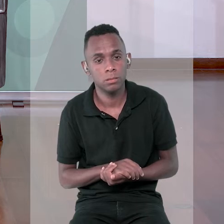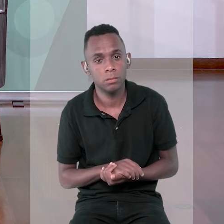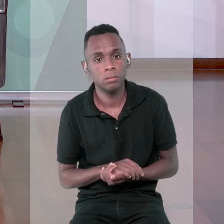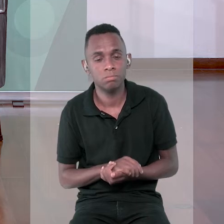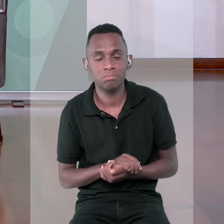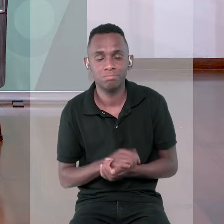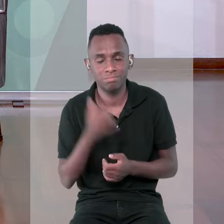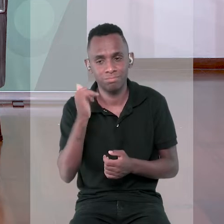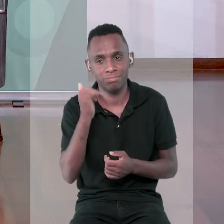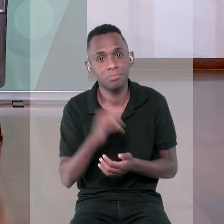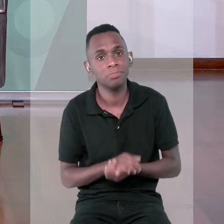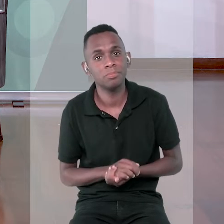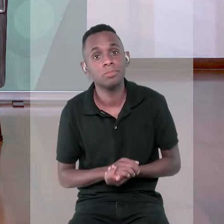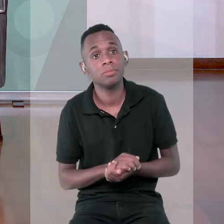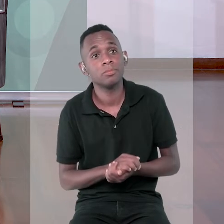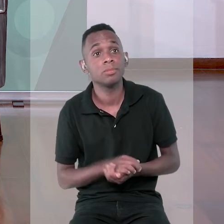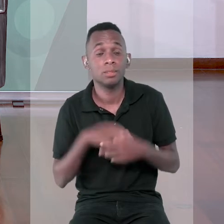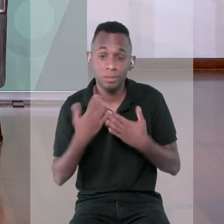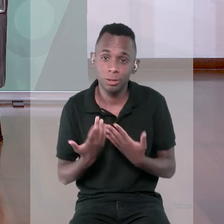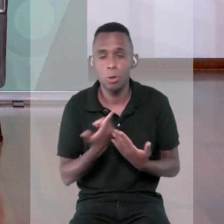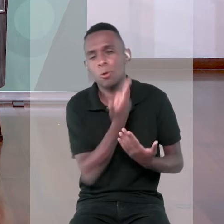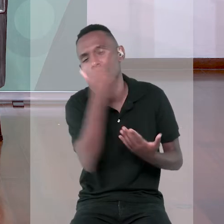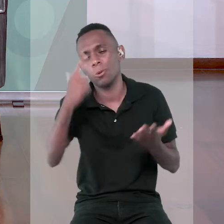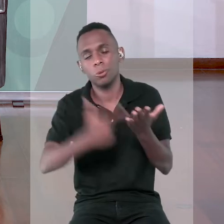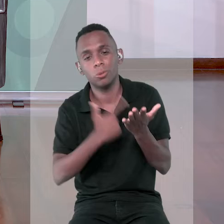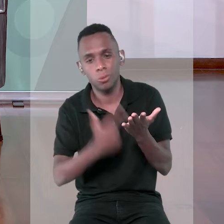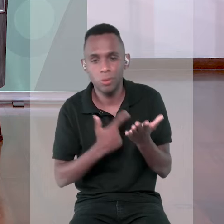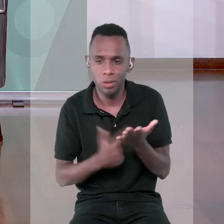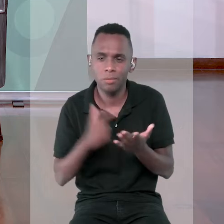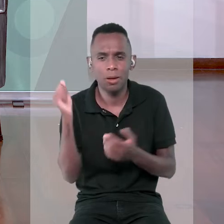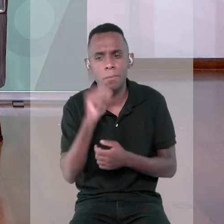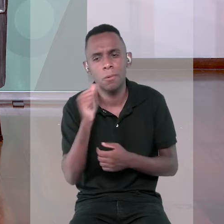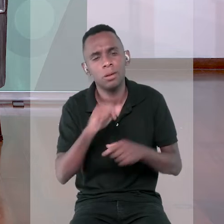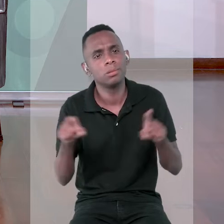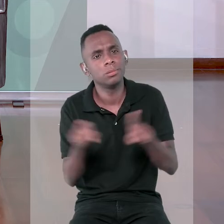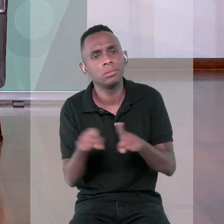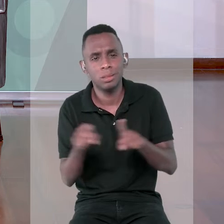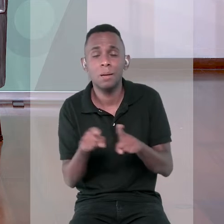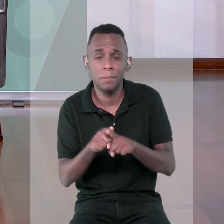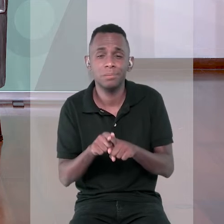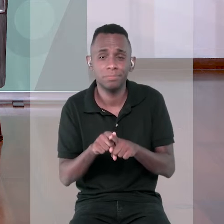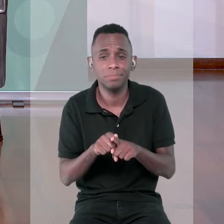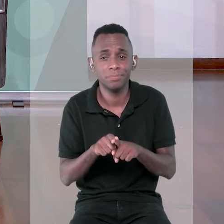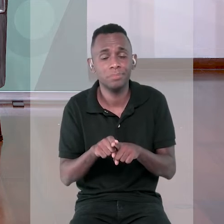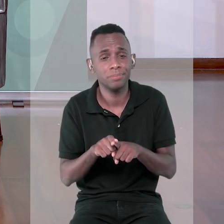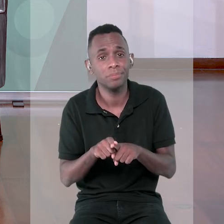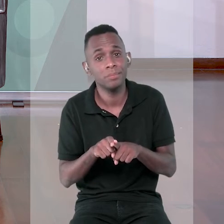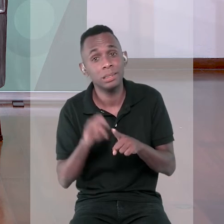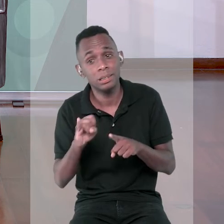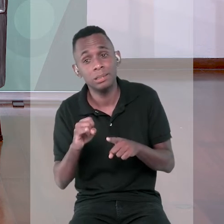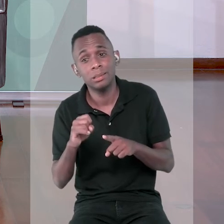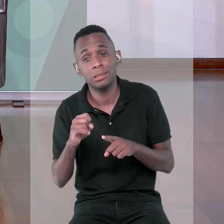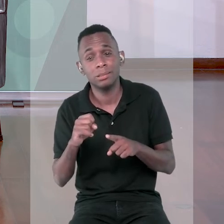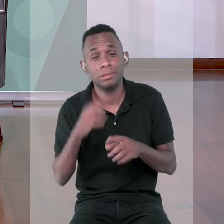Posso? Então vamos lá. Que é outro, gente, dava um outro livro, mas é uma mulher que também tem menos, se existem poucos